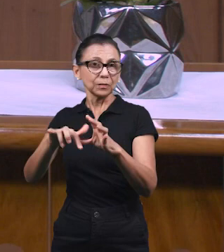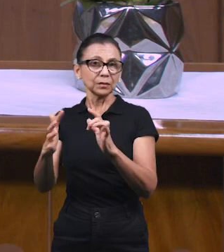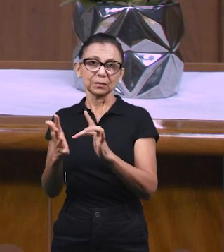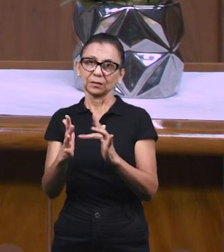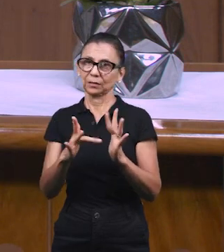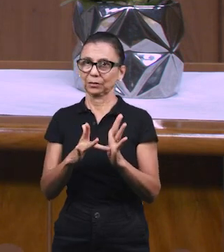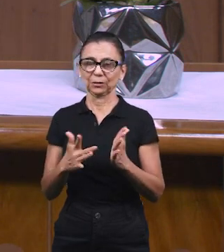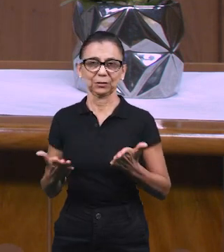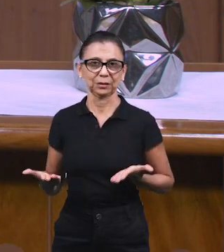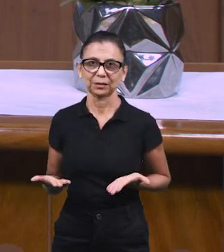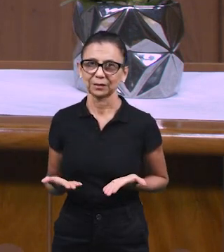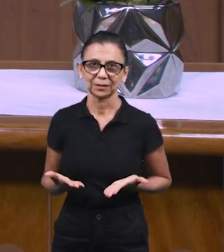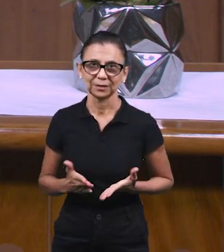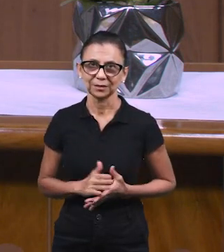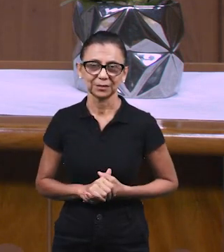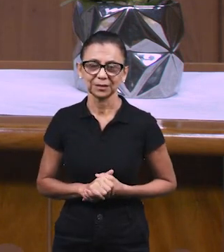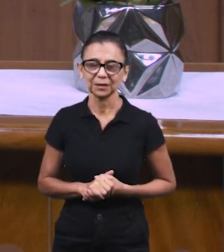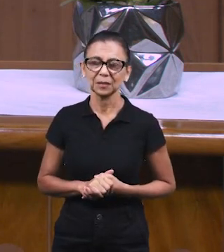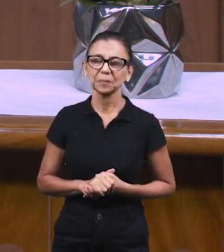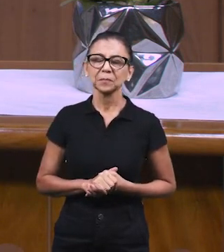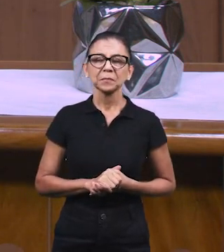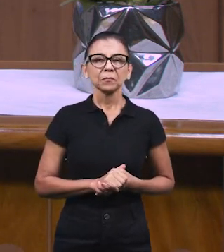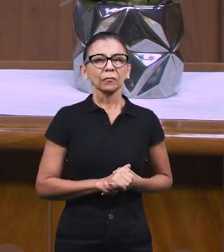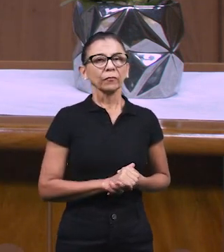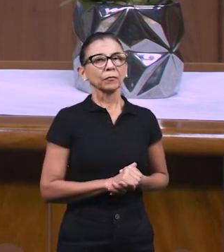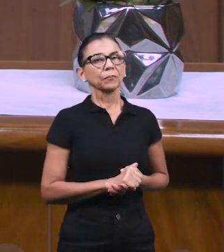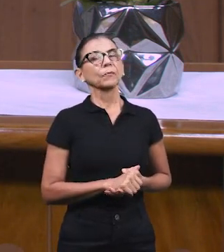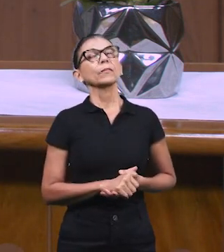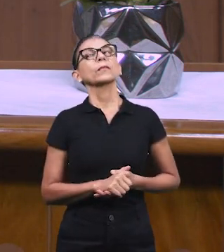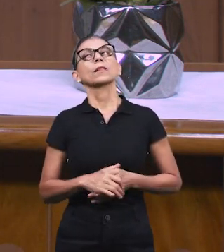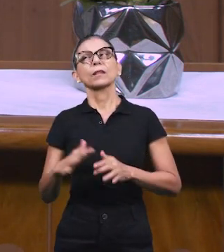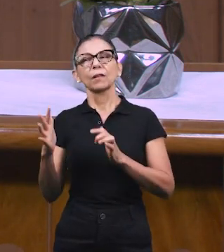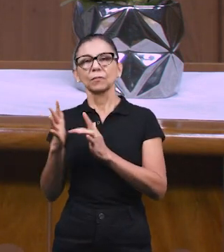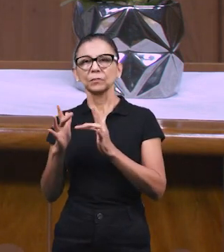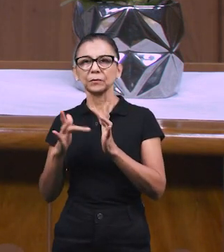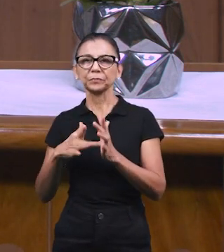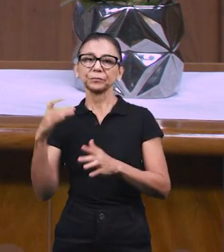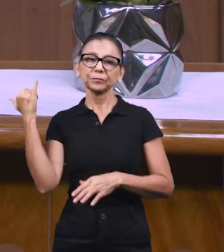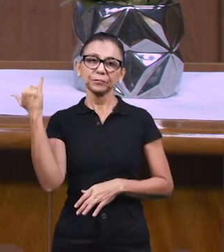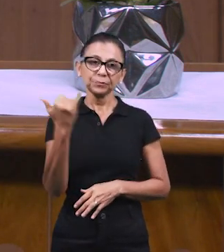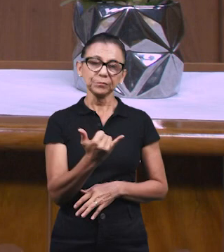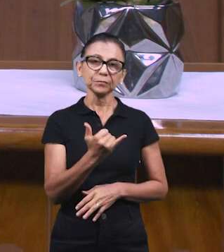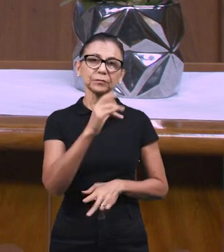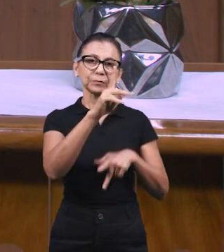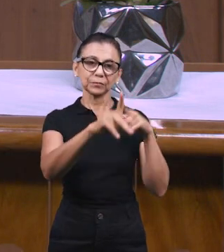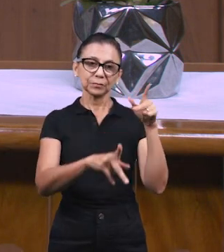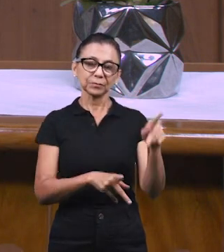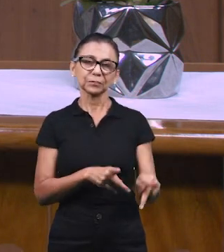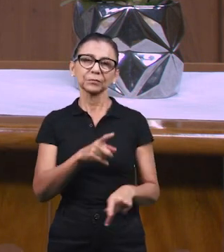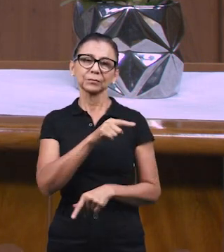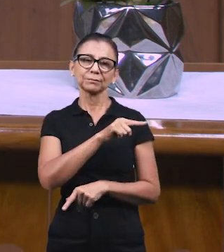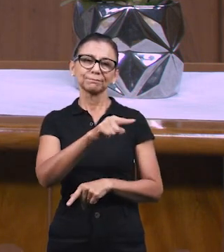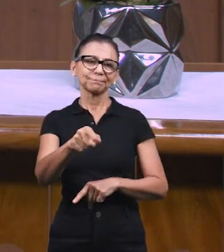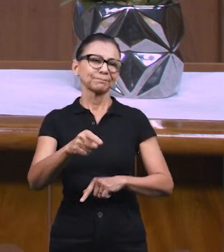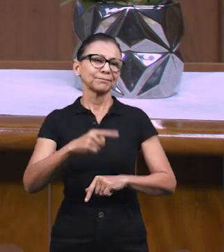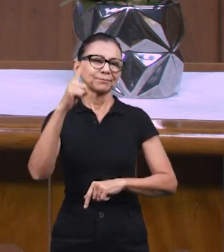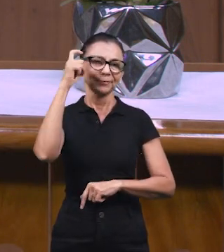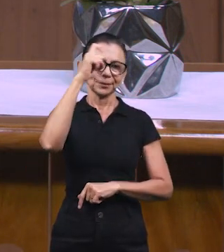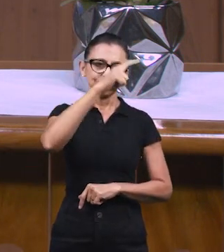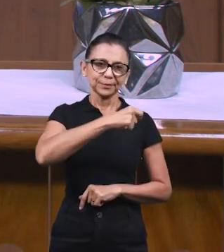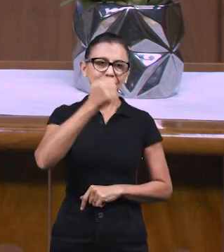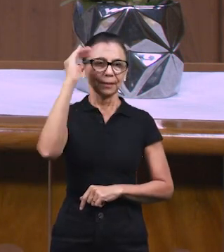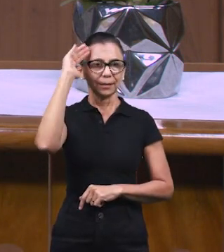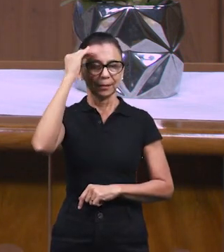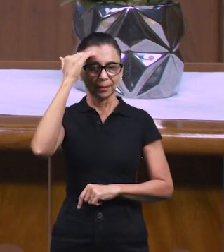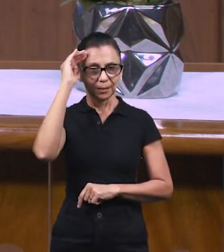E Jesus hoje, ele está ao lado de muita gente dizendo a mesma coisa, honestos e tardos de coração para entender o